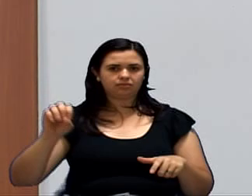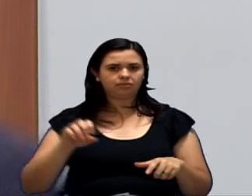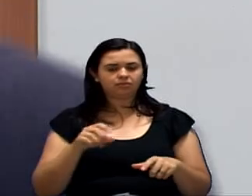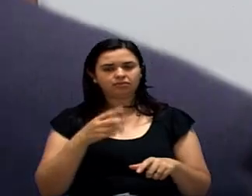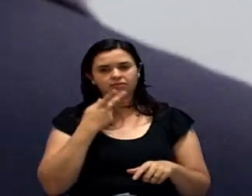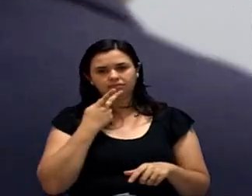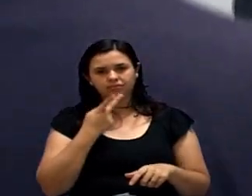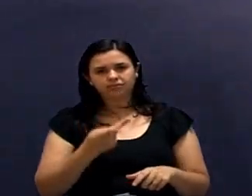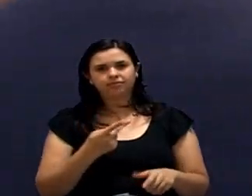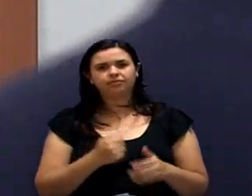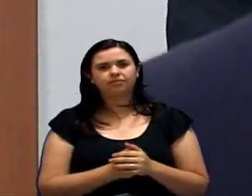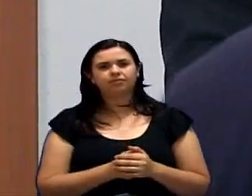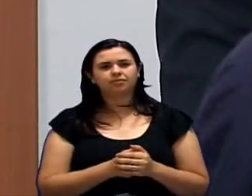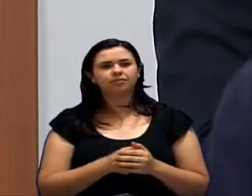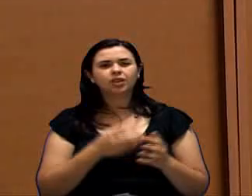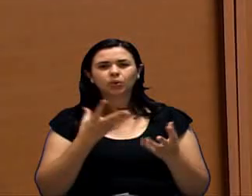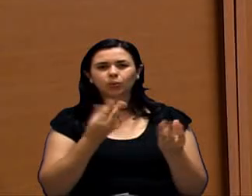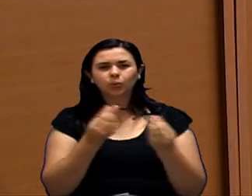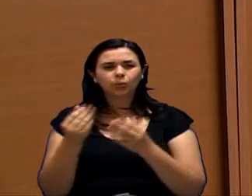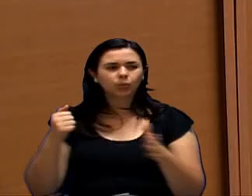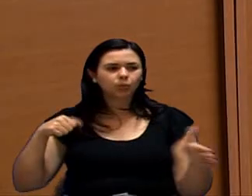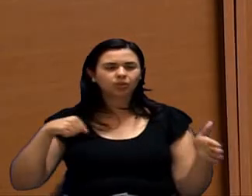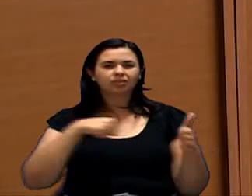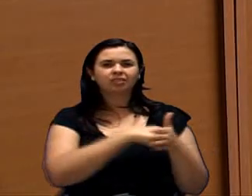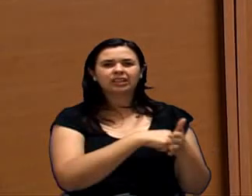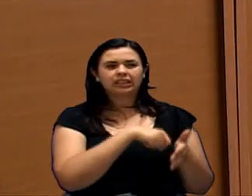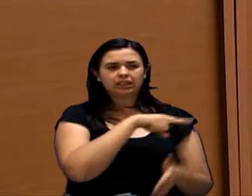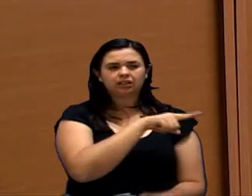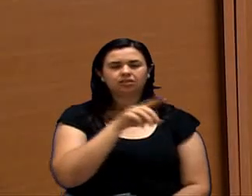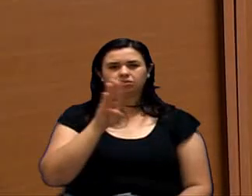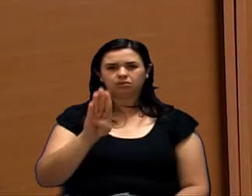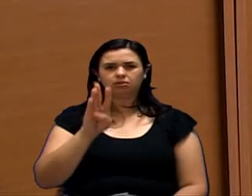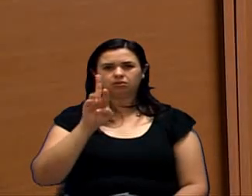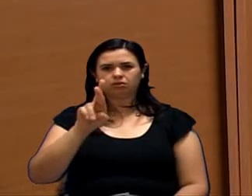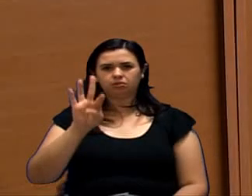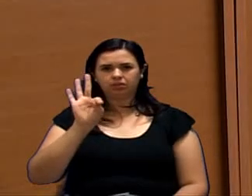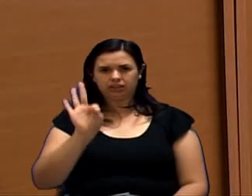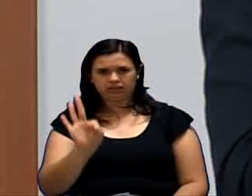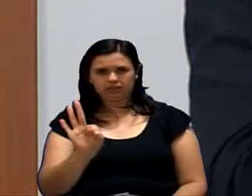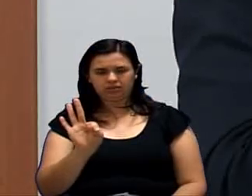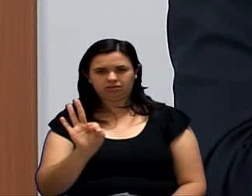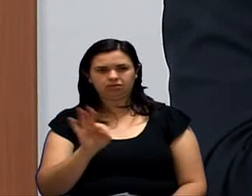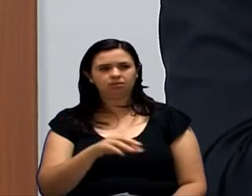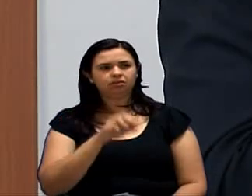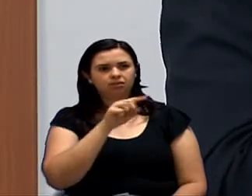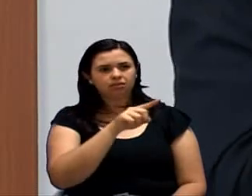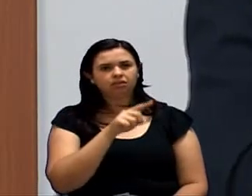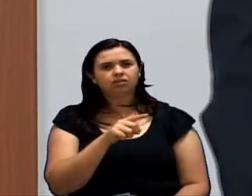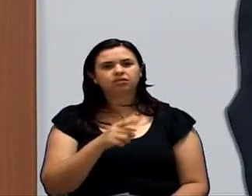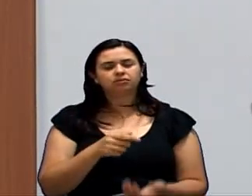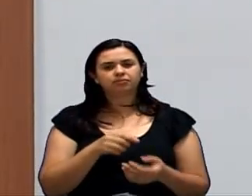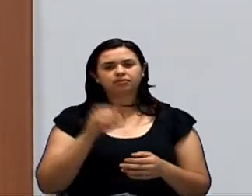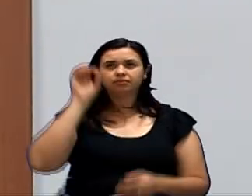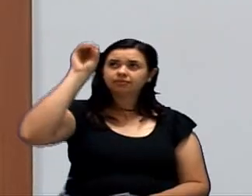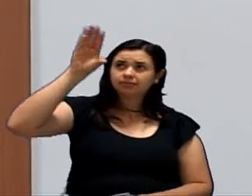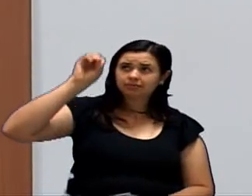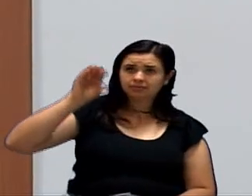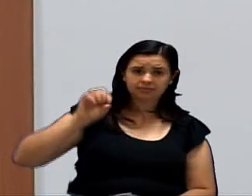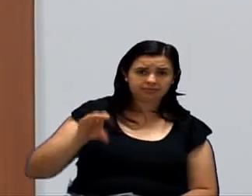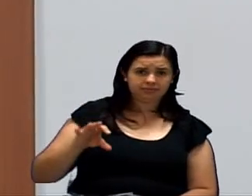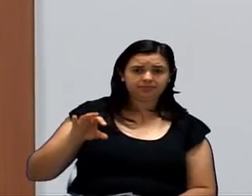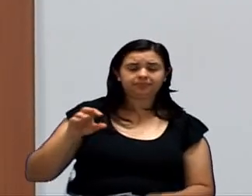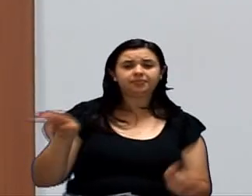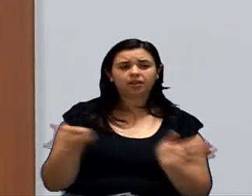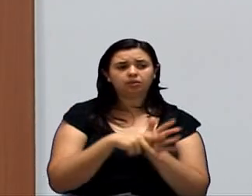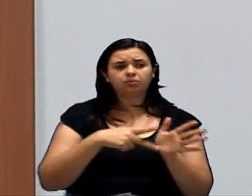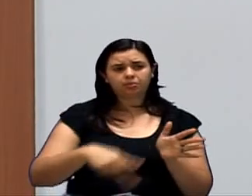sabe? Está acontecendo muito acidente ali no BRT. Botoeiras é semáforo para pedestre. Então tem a faixa